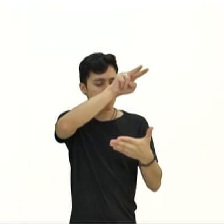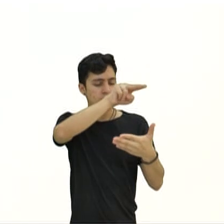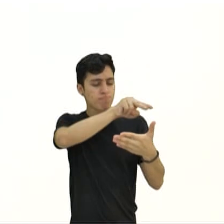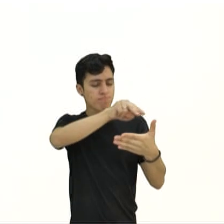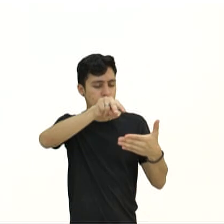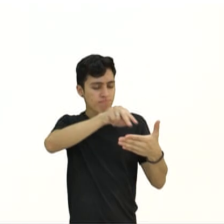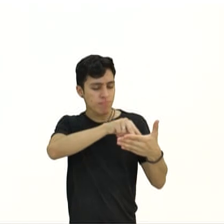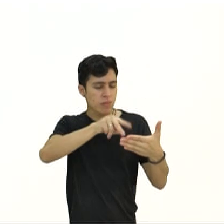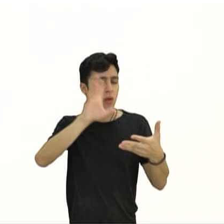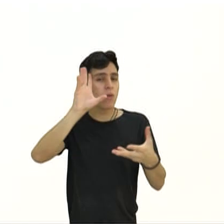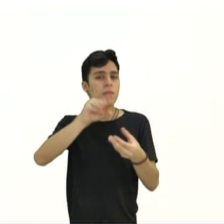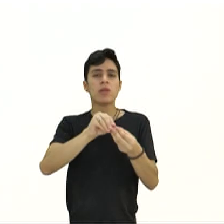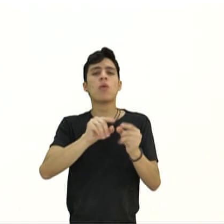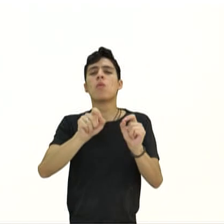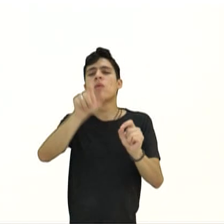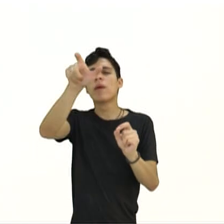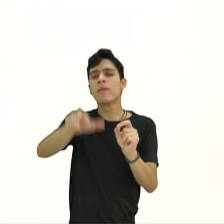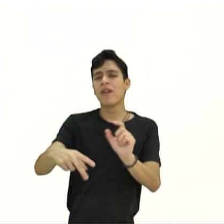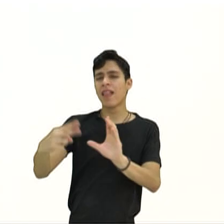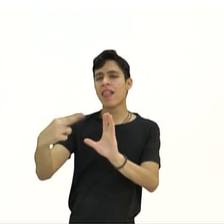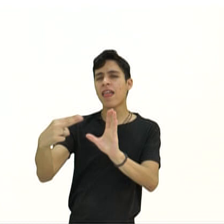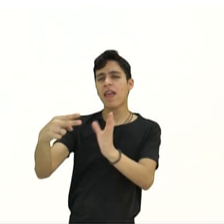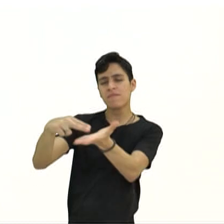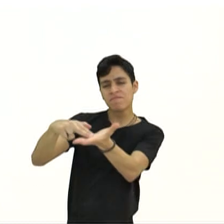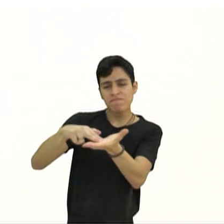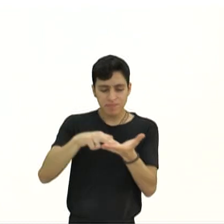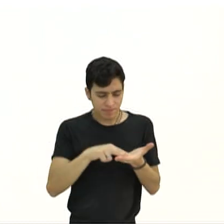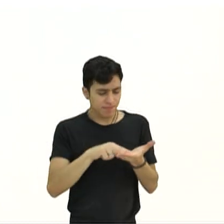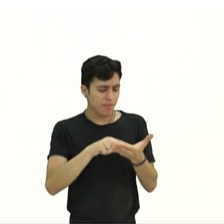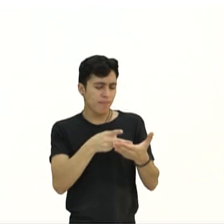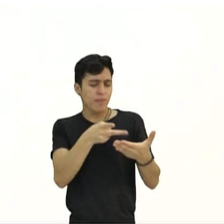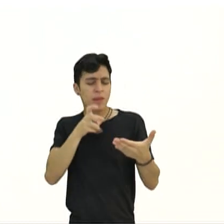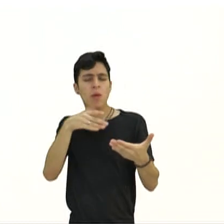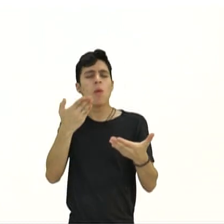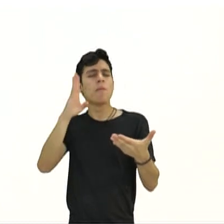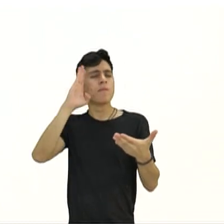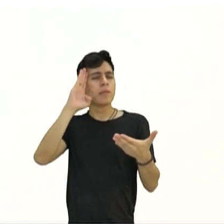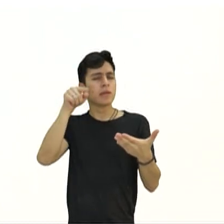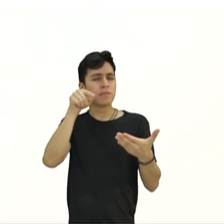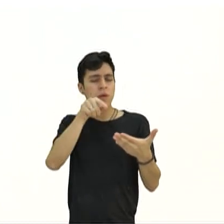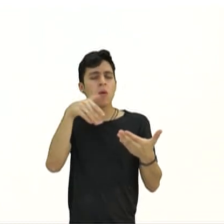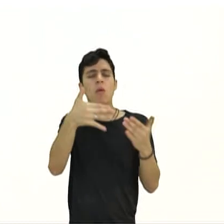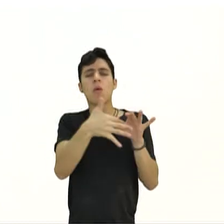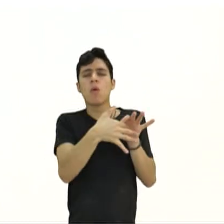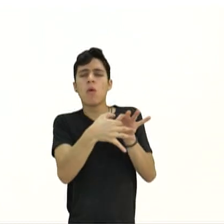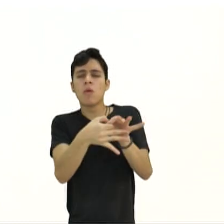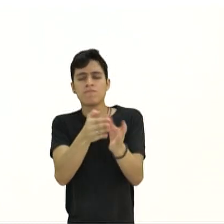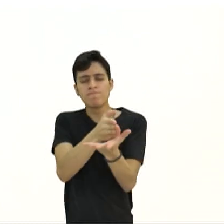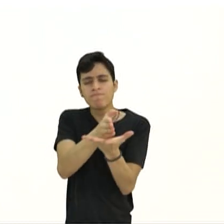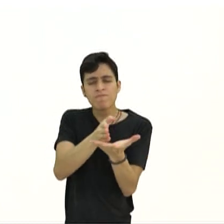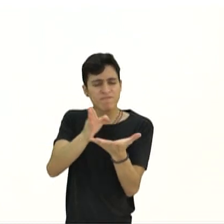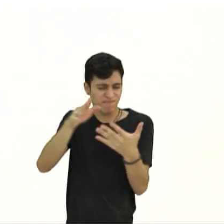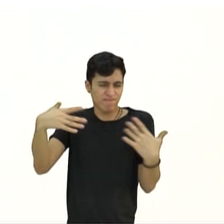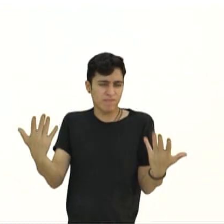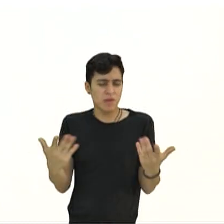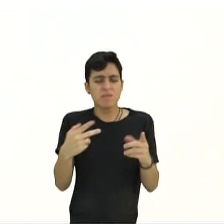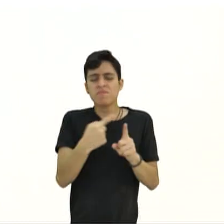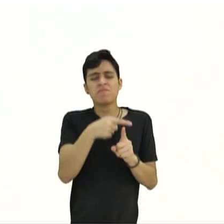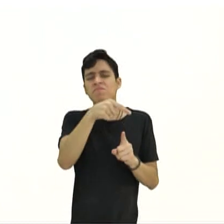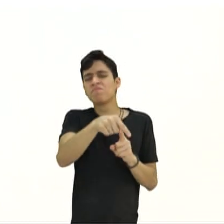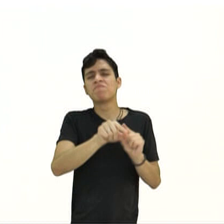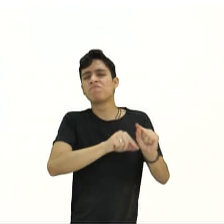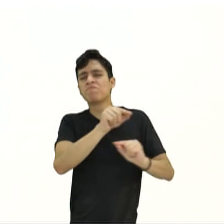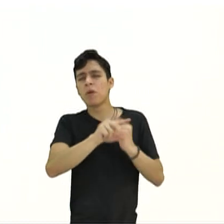uma carta do leitor, identificar o fato central, suas principais circunstâncias e eventuais